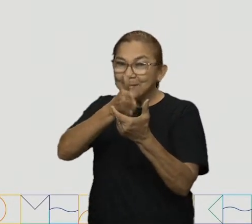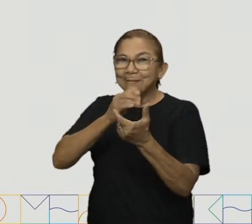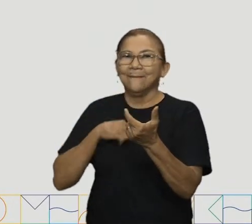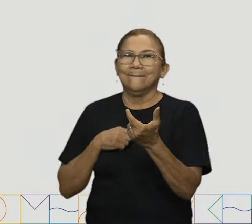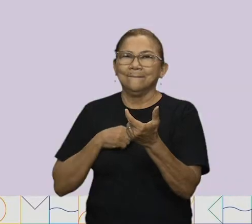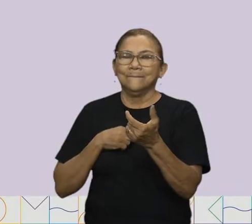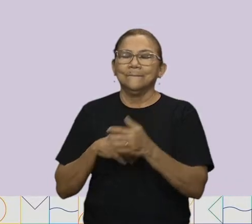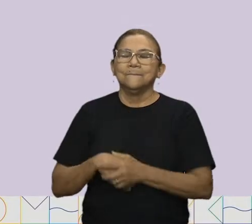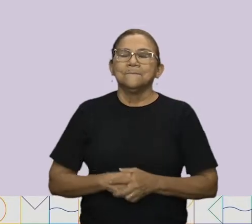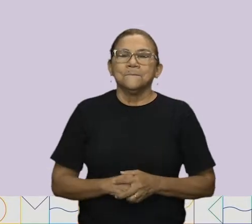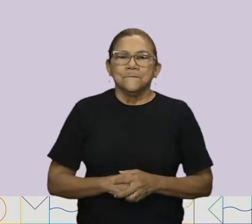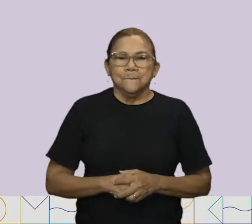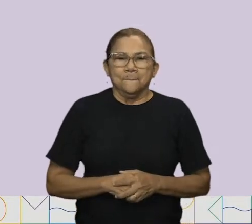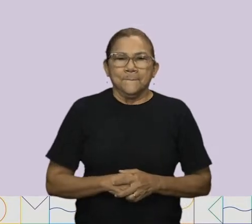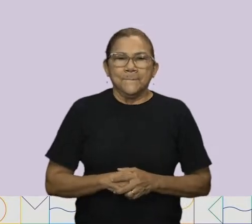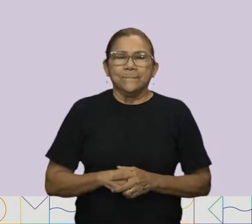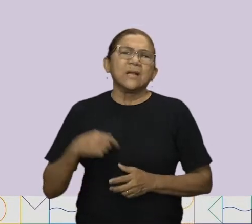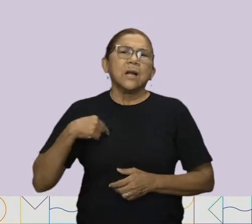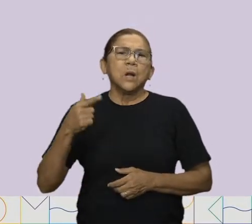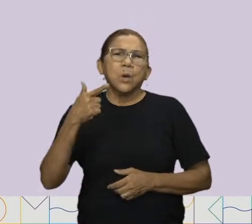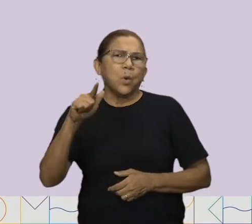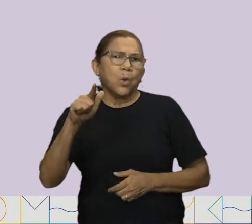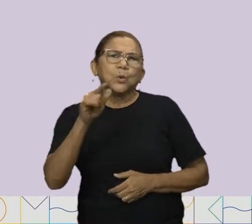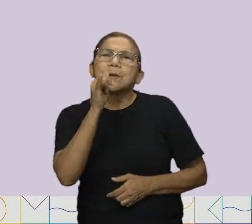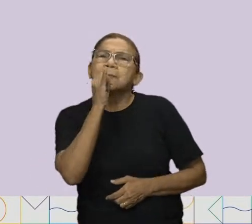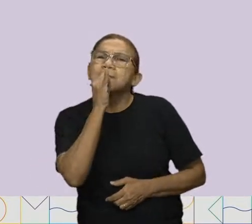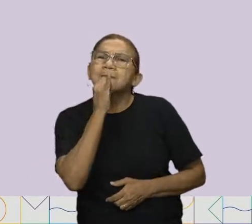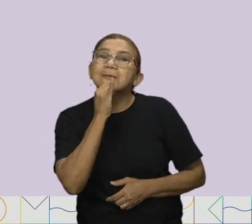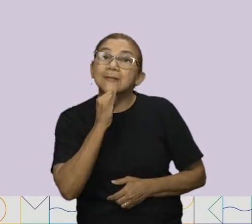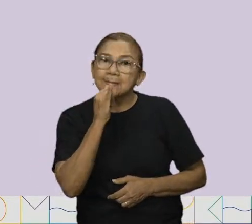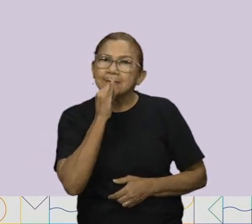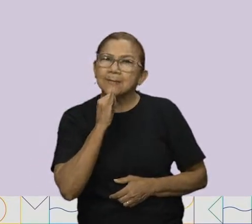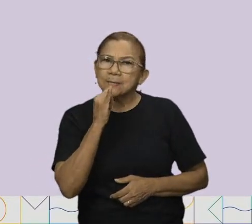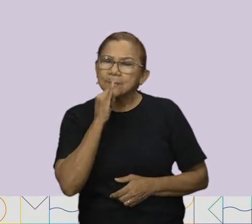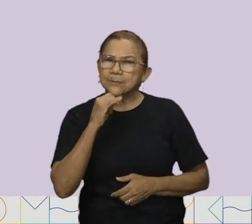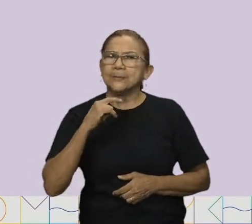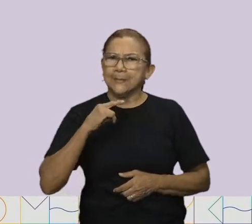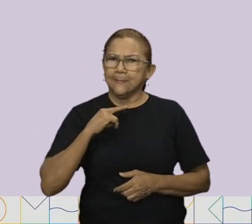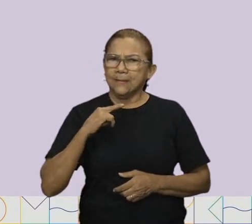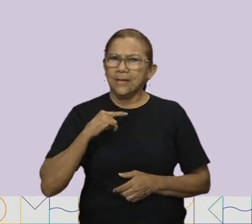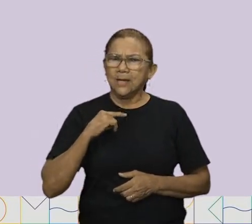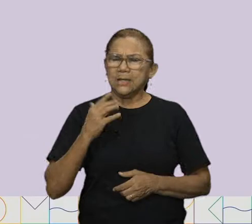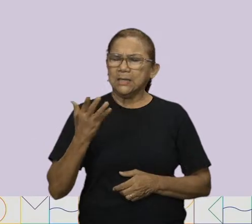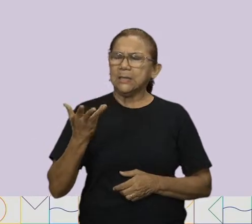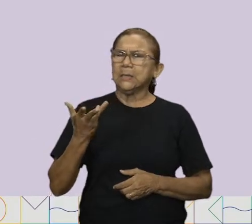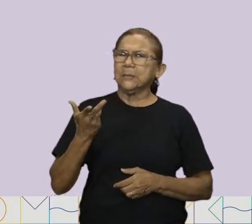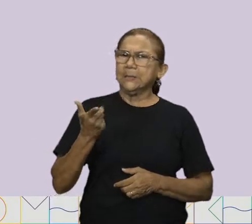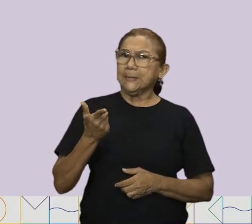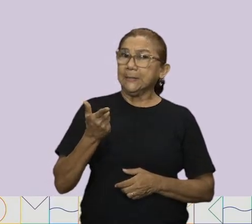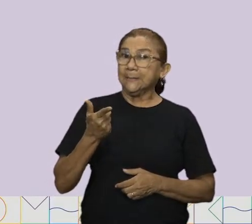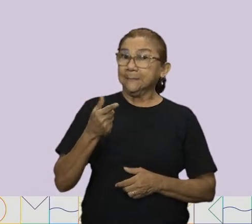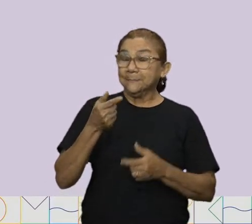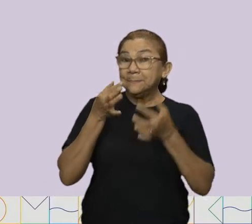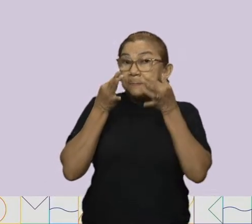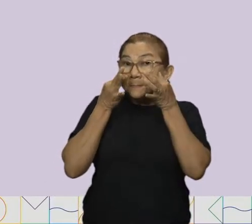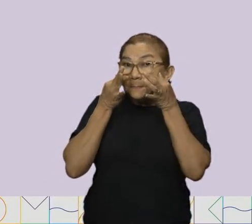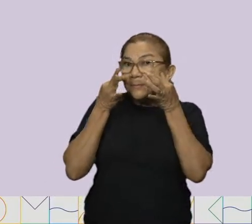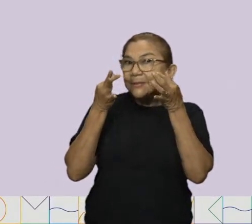fala. Vamos para a próxima. Olha só. Tem algumas situações interessantes que acontecem com a